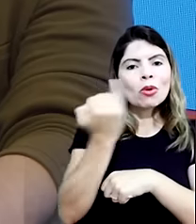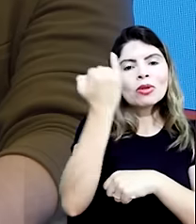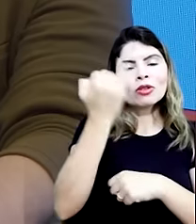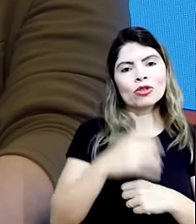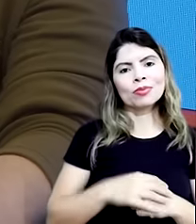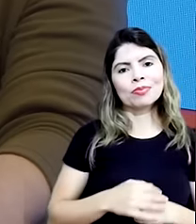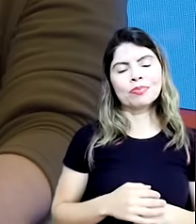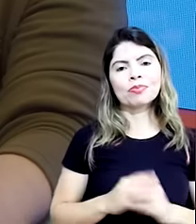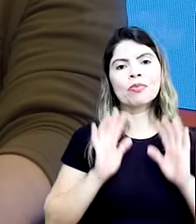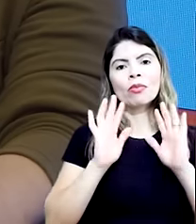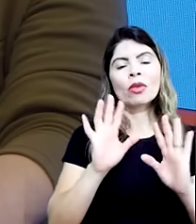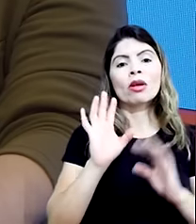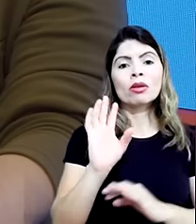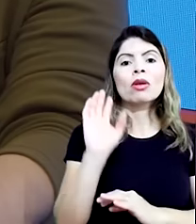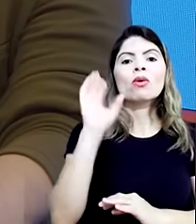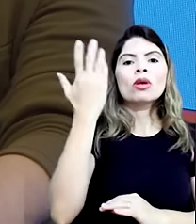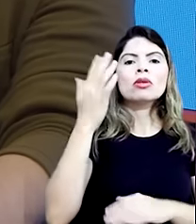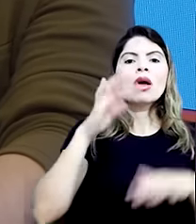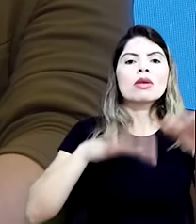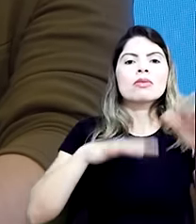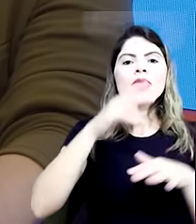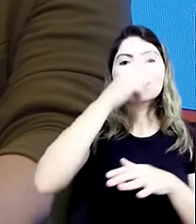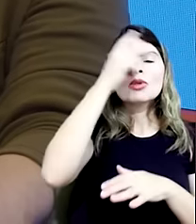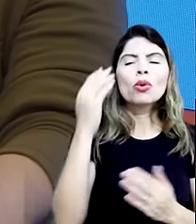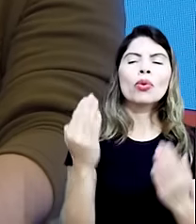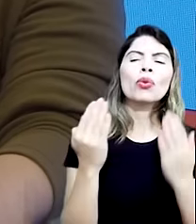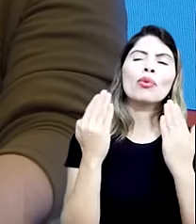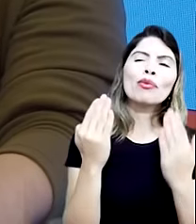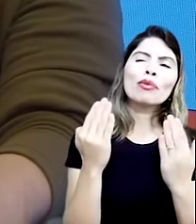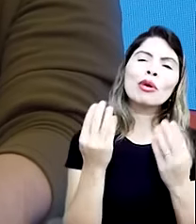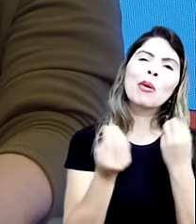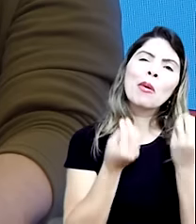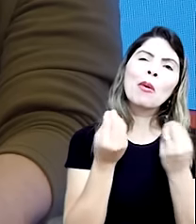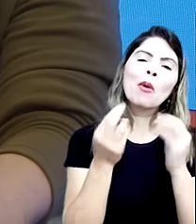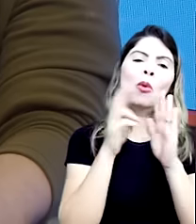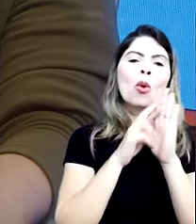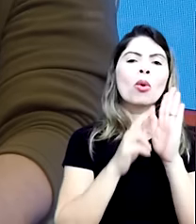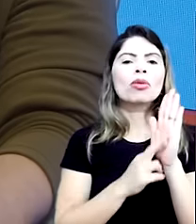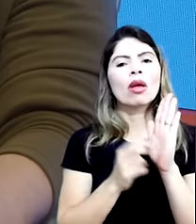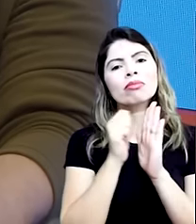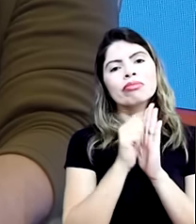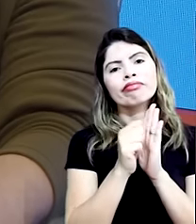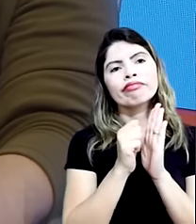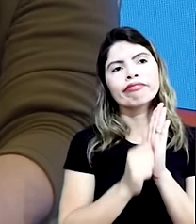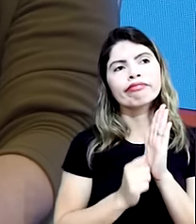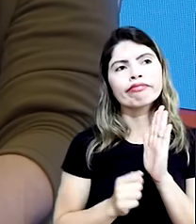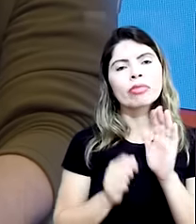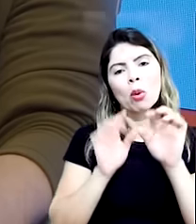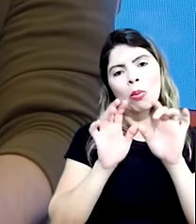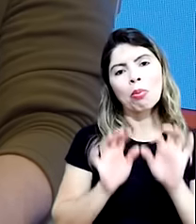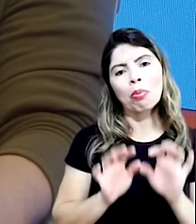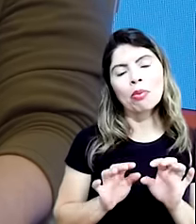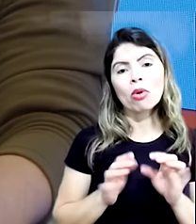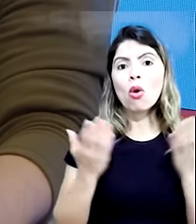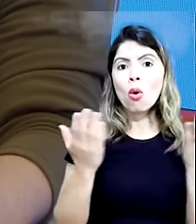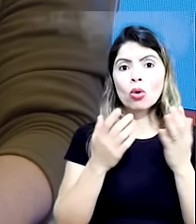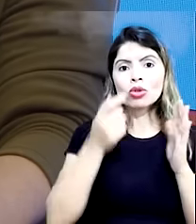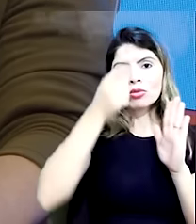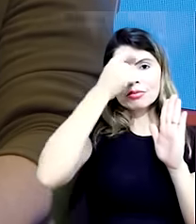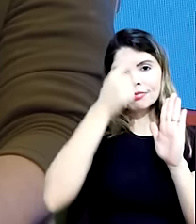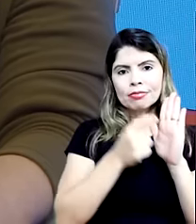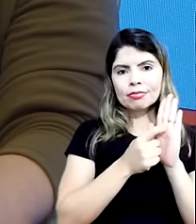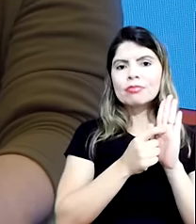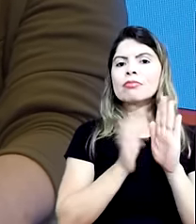muitas vezes as pessoas têm uma dúvida de como é que eu posso fazer então esse roteiro hoje a ia faz uma entrega muito bacana